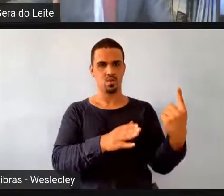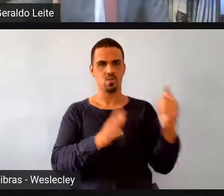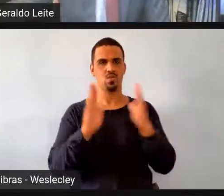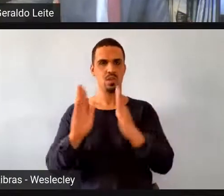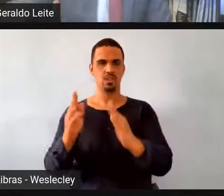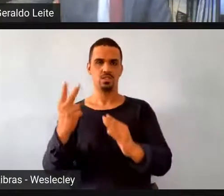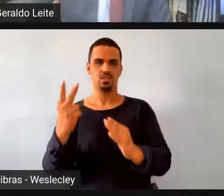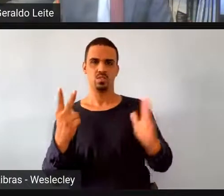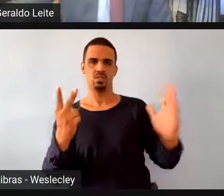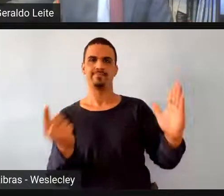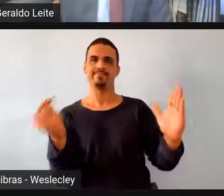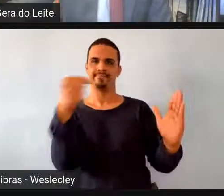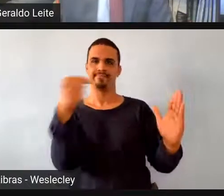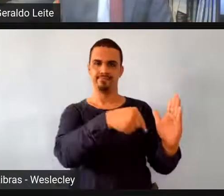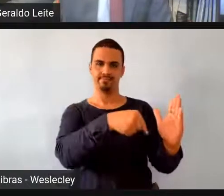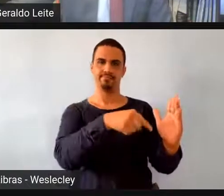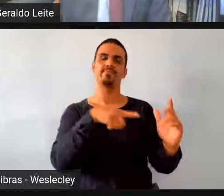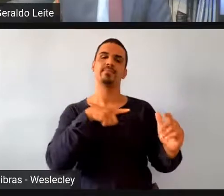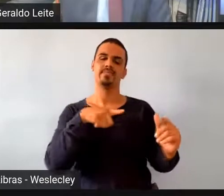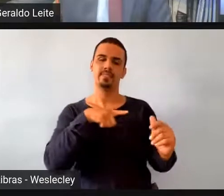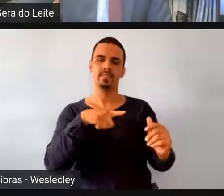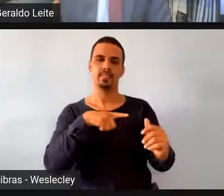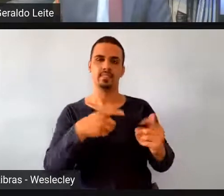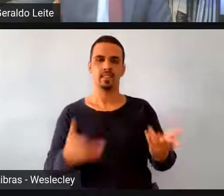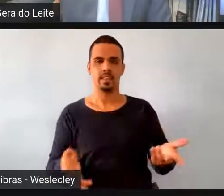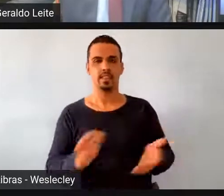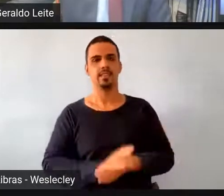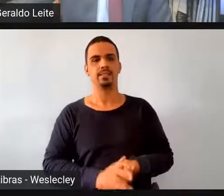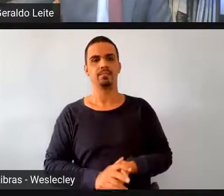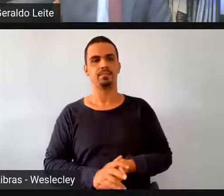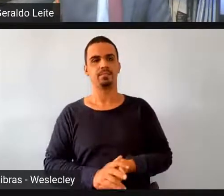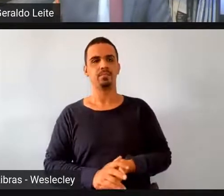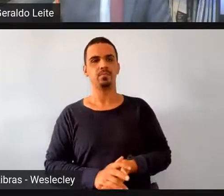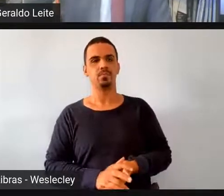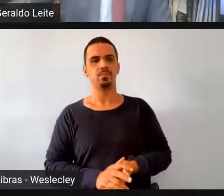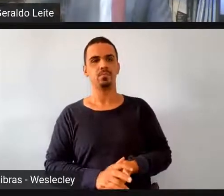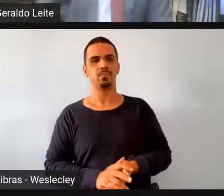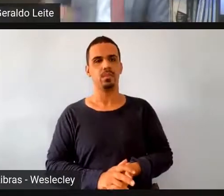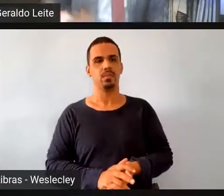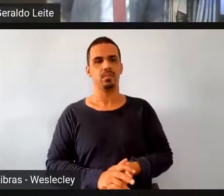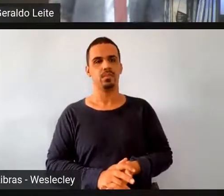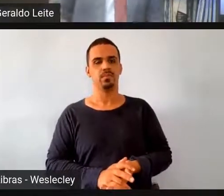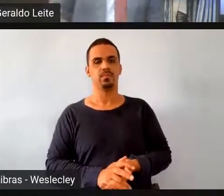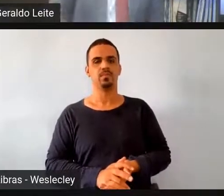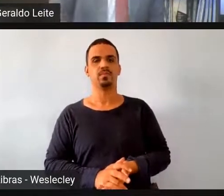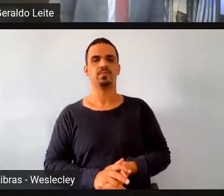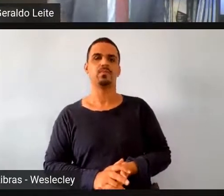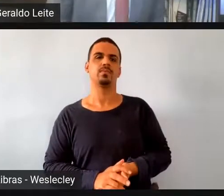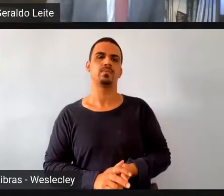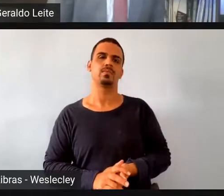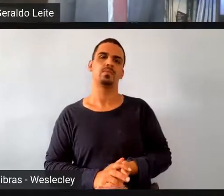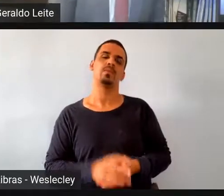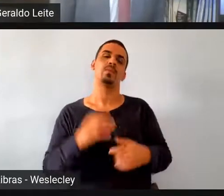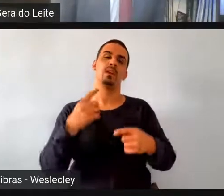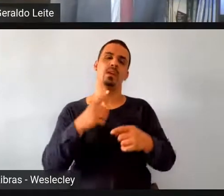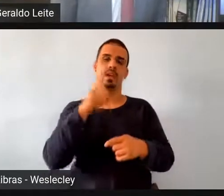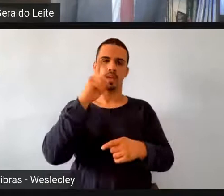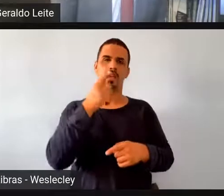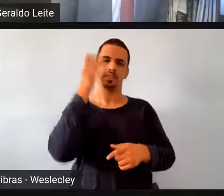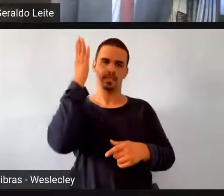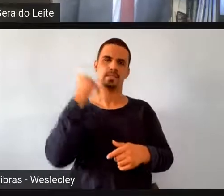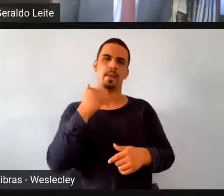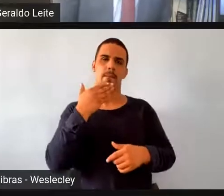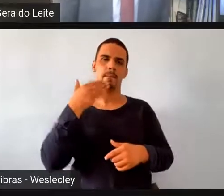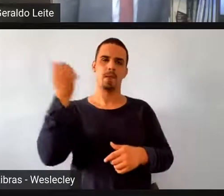pergunta sobre o crowdfunding, se há controle, o Caraza vai saber disso melhor que eu, com o acompanhamento do como está